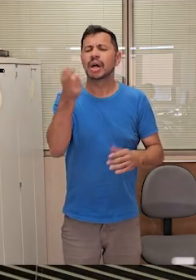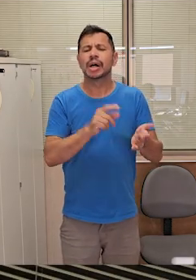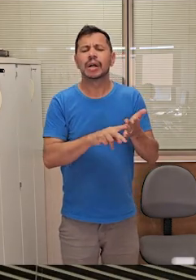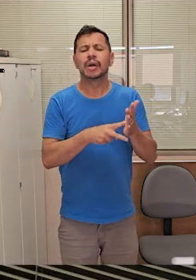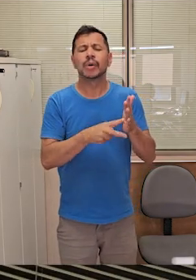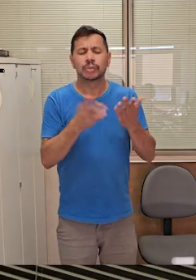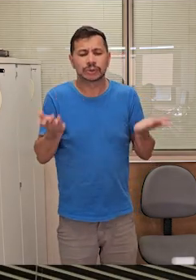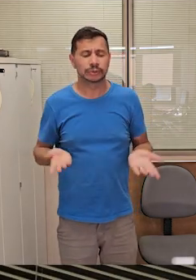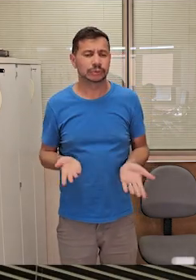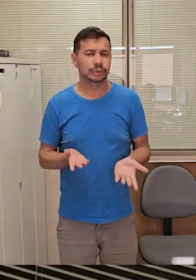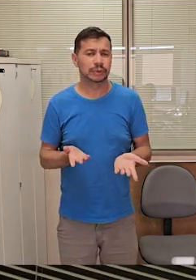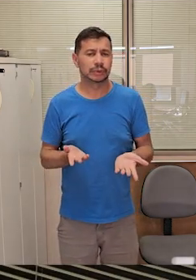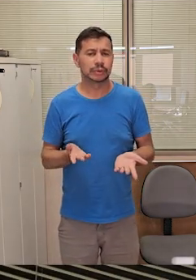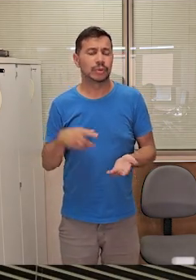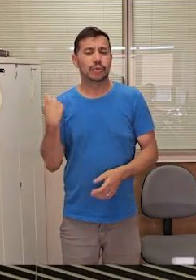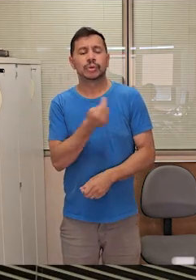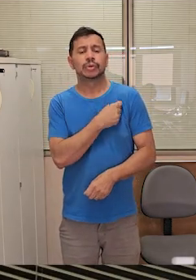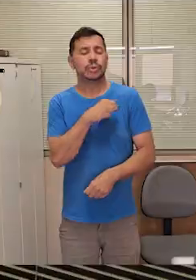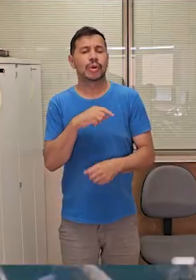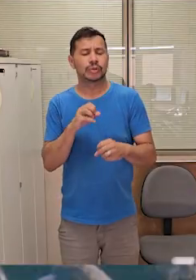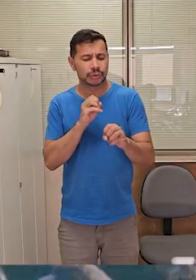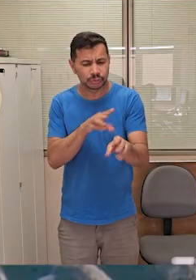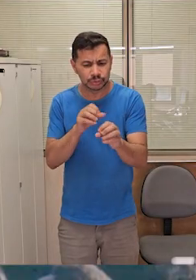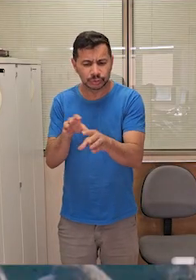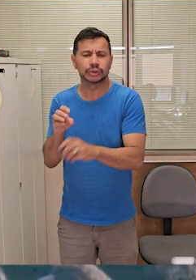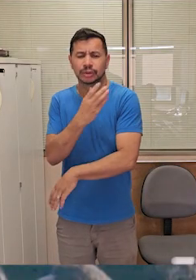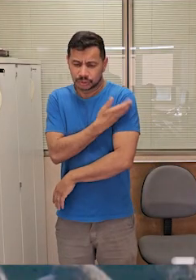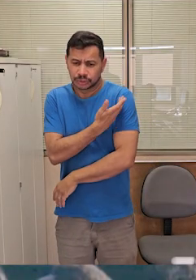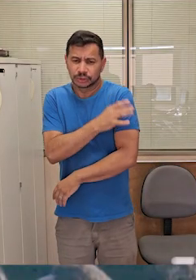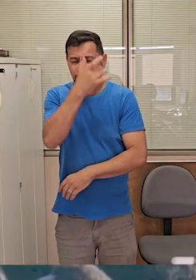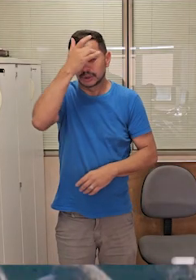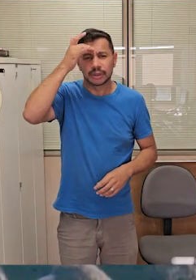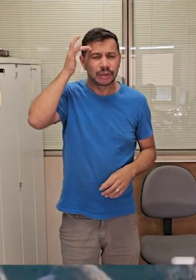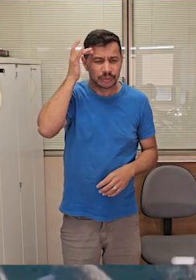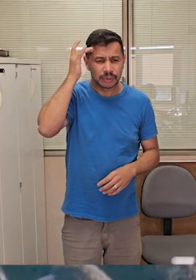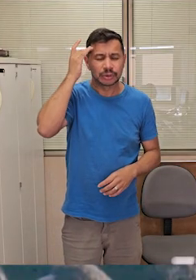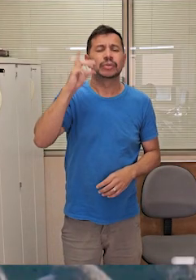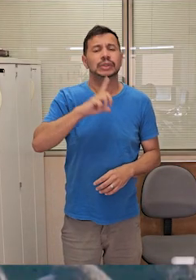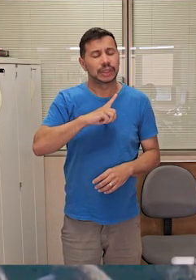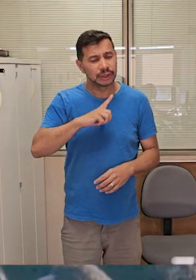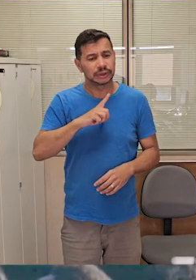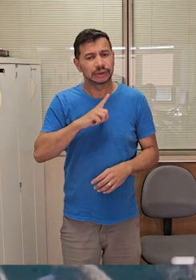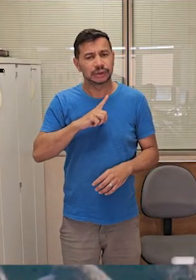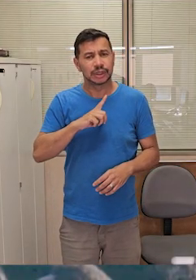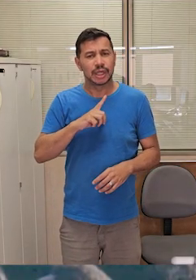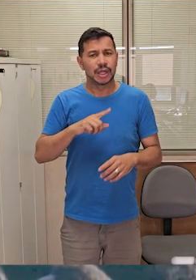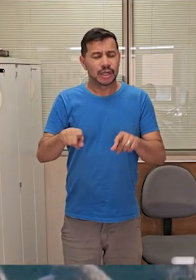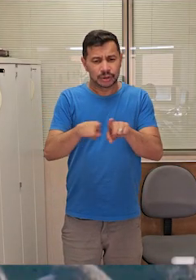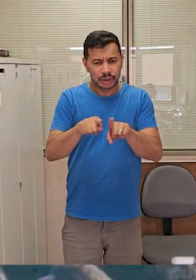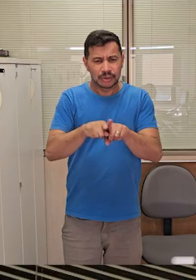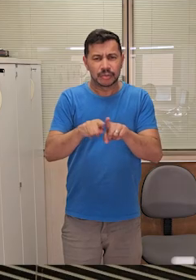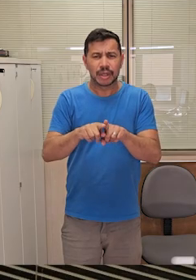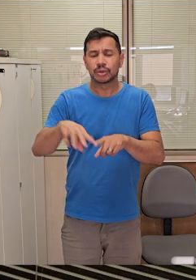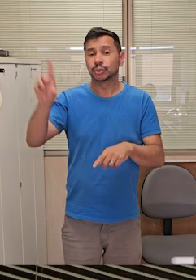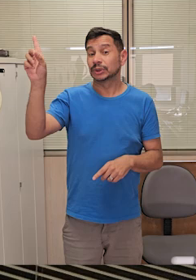pergunta: o que é sindicato? E a gente foi preparando pessoas e lideranças, e a partir daí começaram a ter os delegados